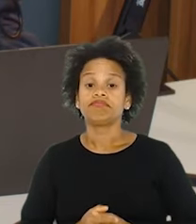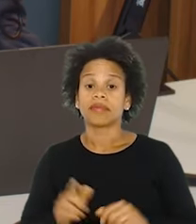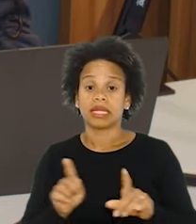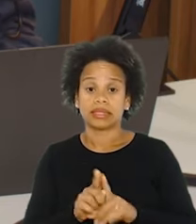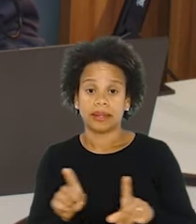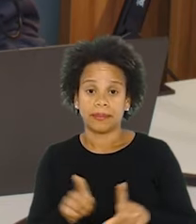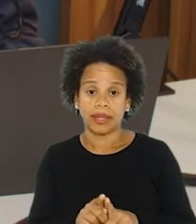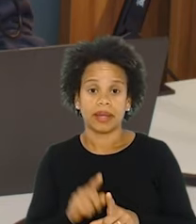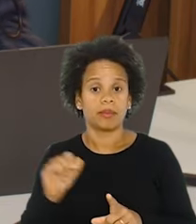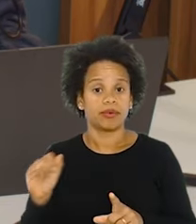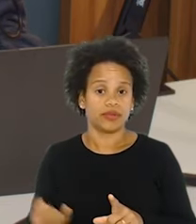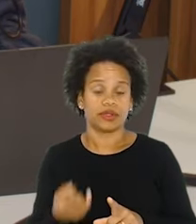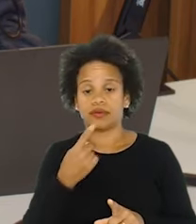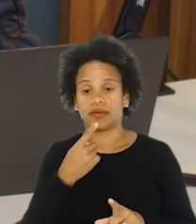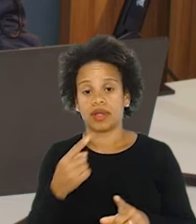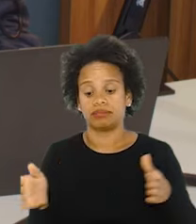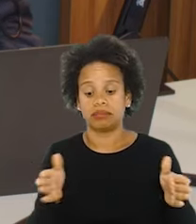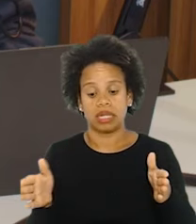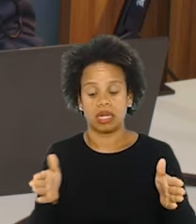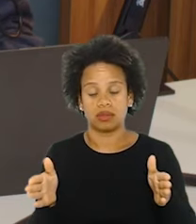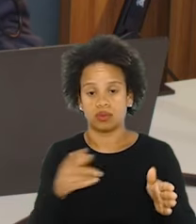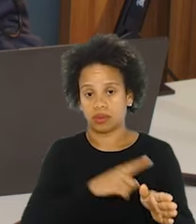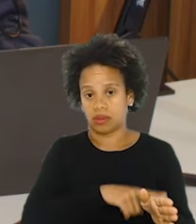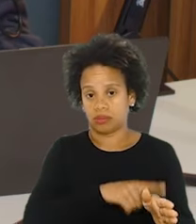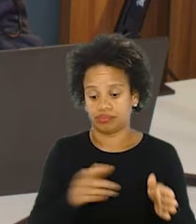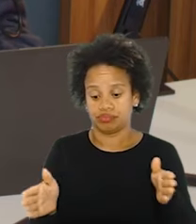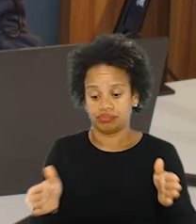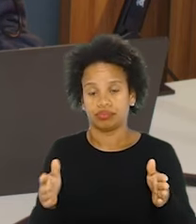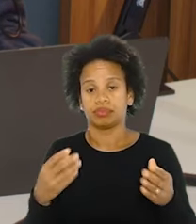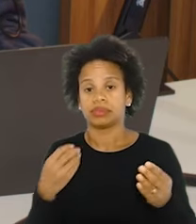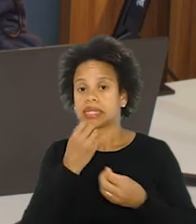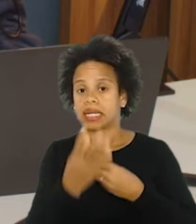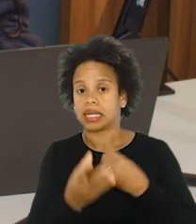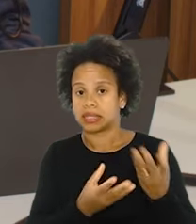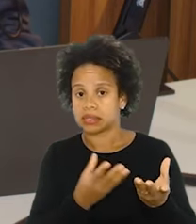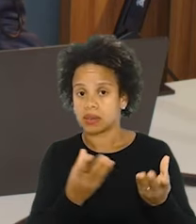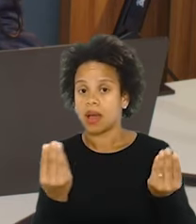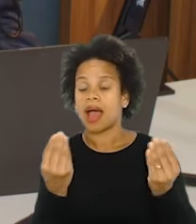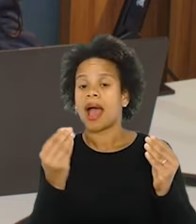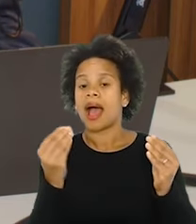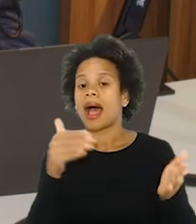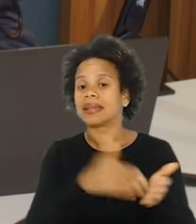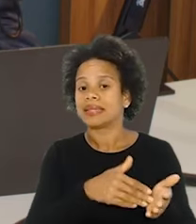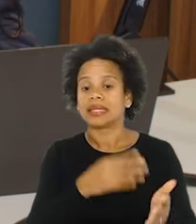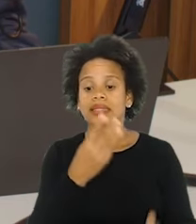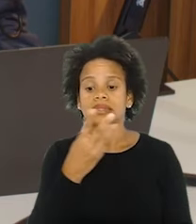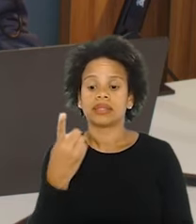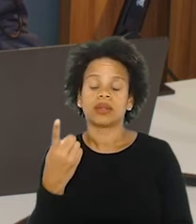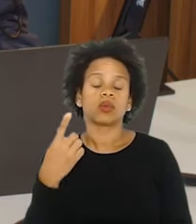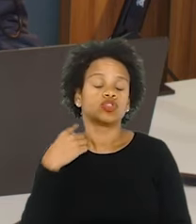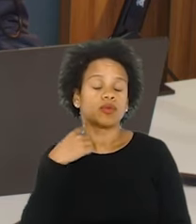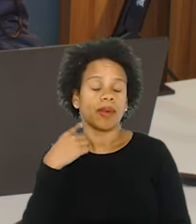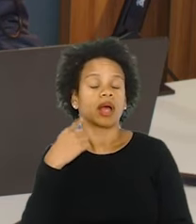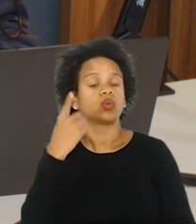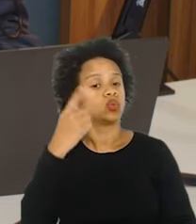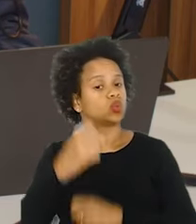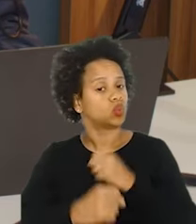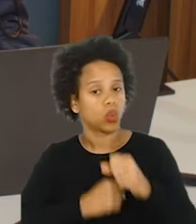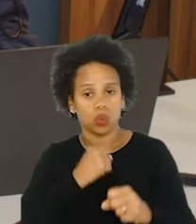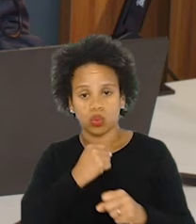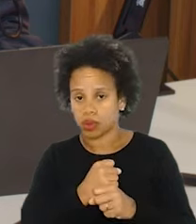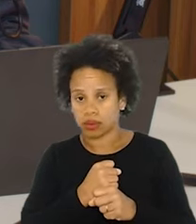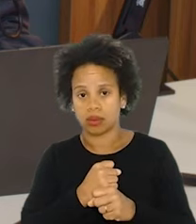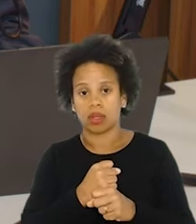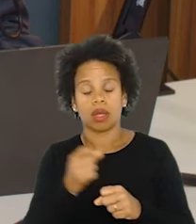questão de prazo né Eh a declaração de faturamento do mei precisa ser entregue até o dia 31 de Maio todo ano e esse prazo Ele é